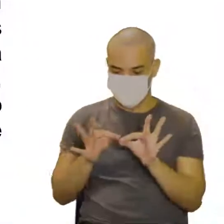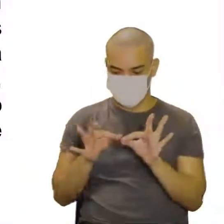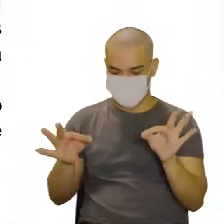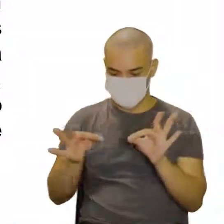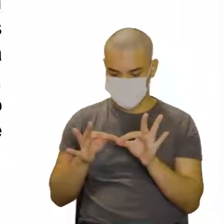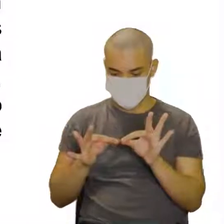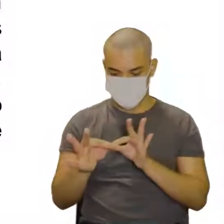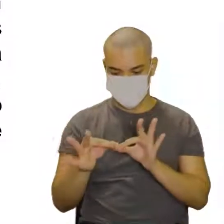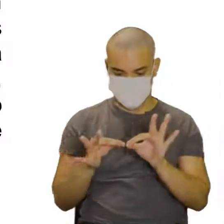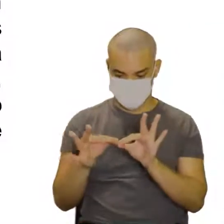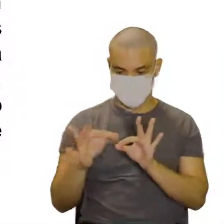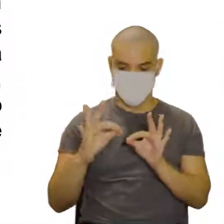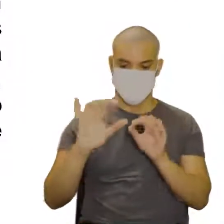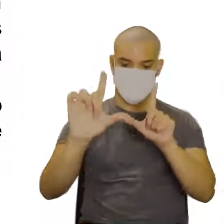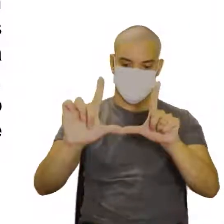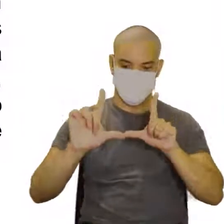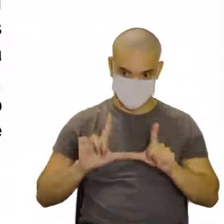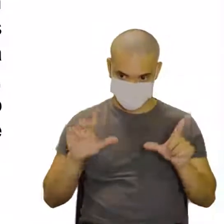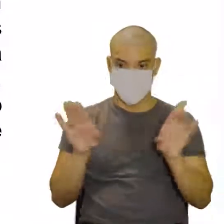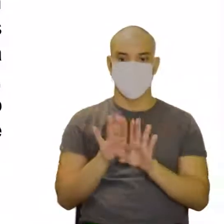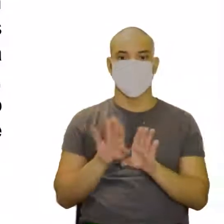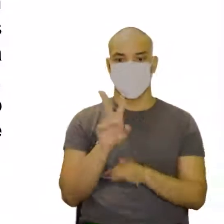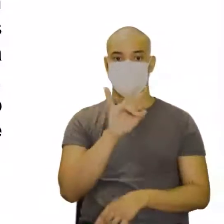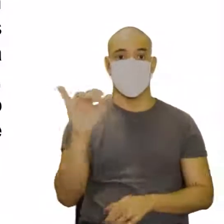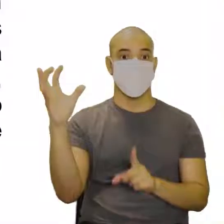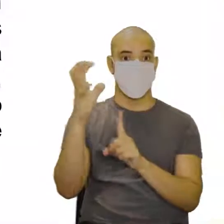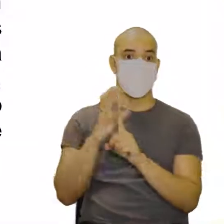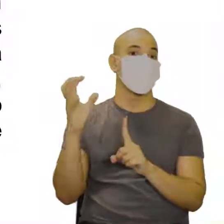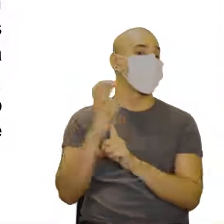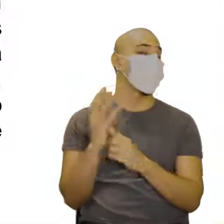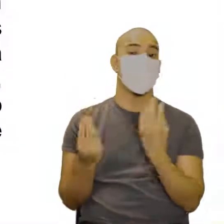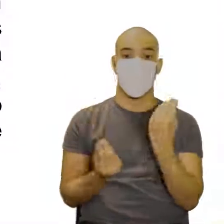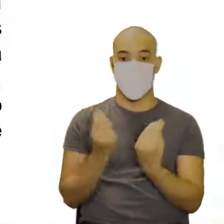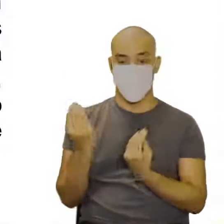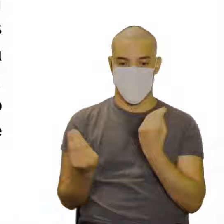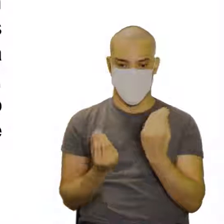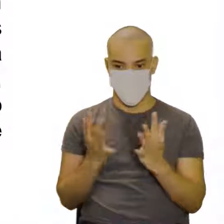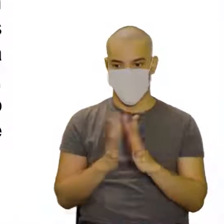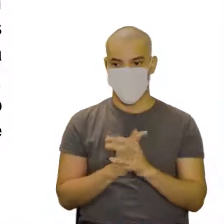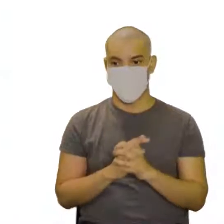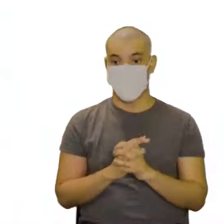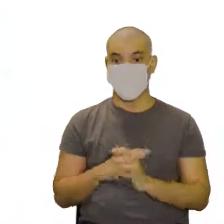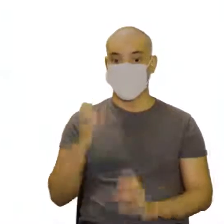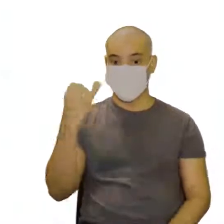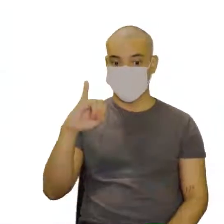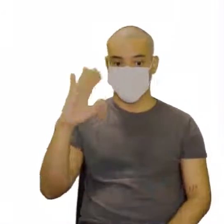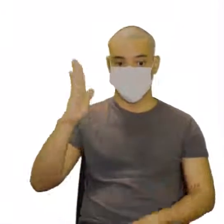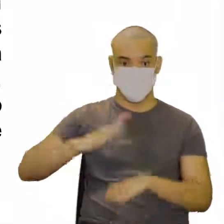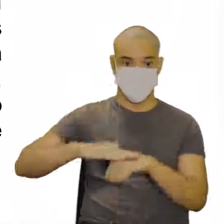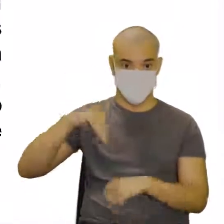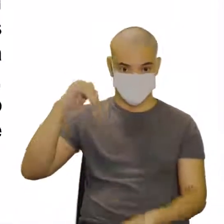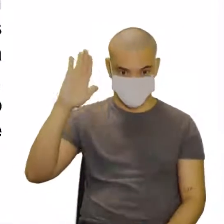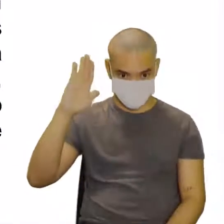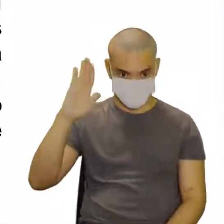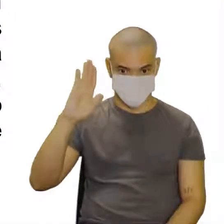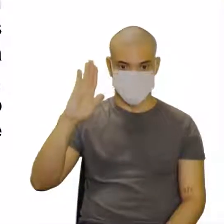na capacitância. Vamos ver, pessoal, de que maneira? Bom, quanto maior